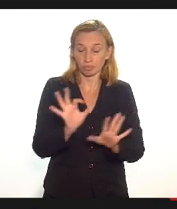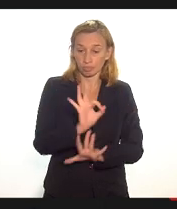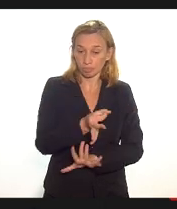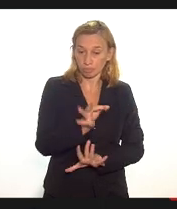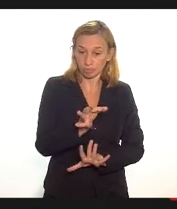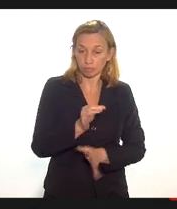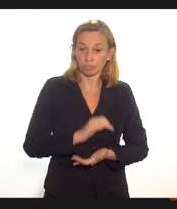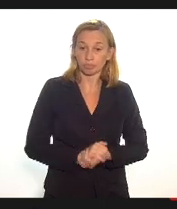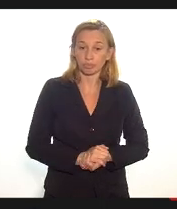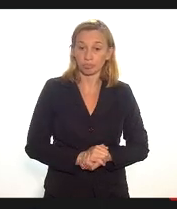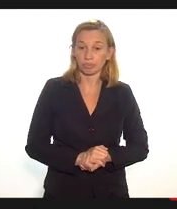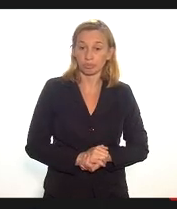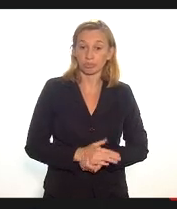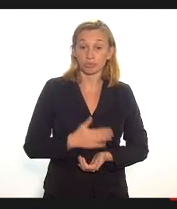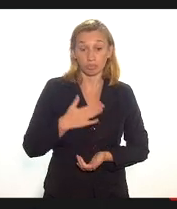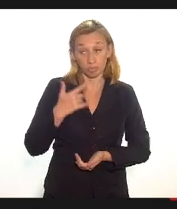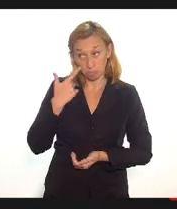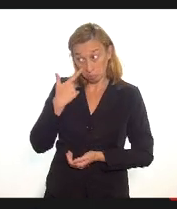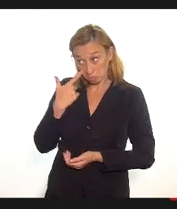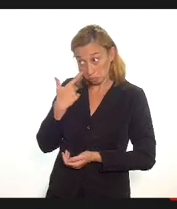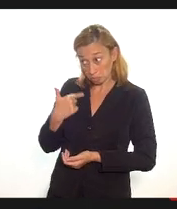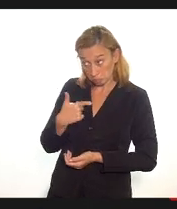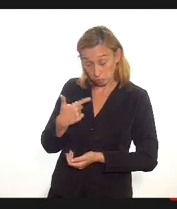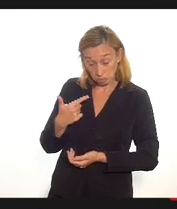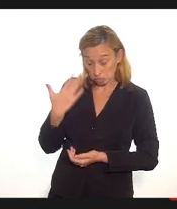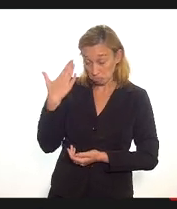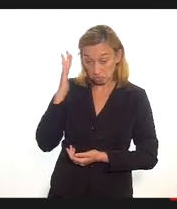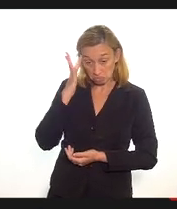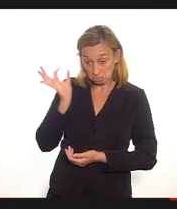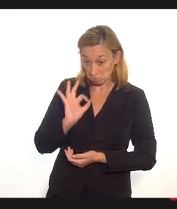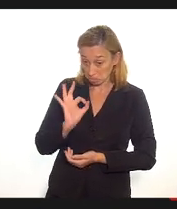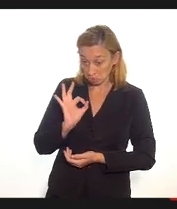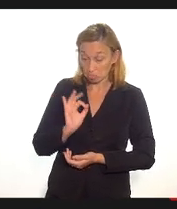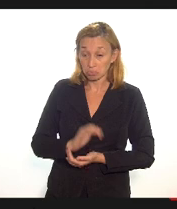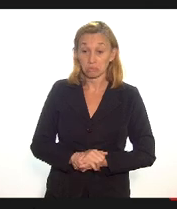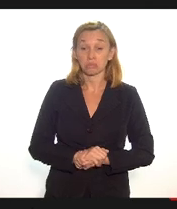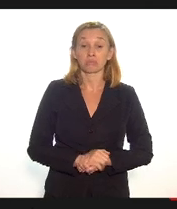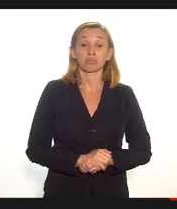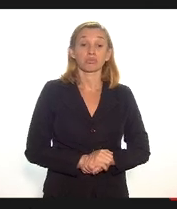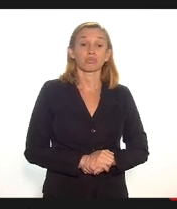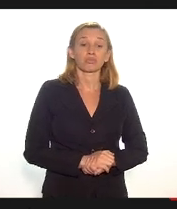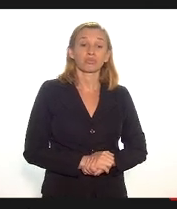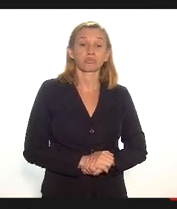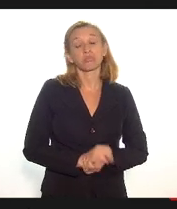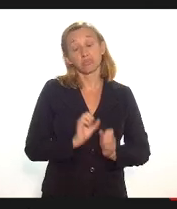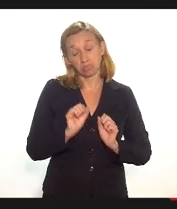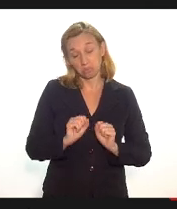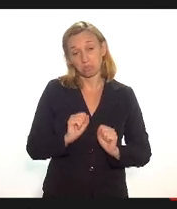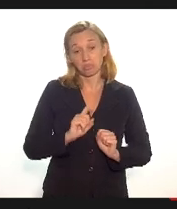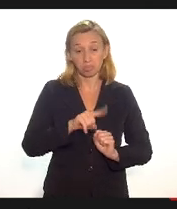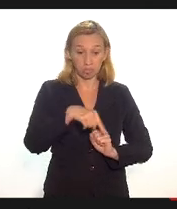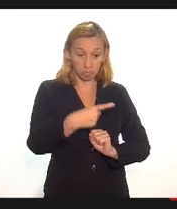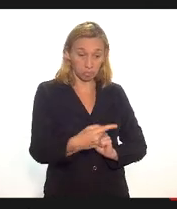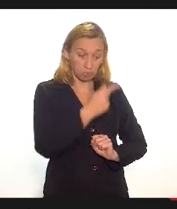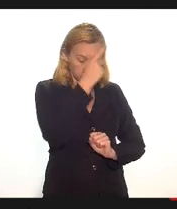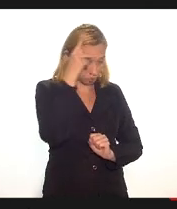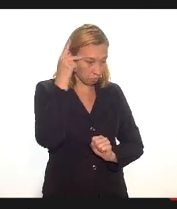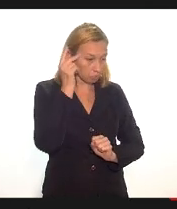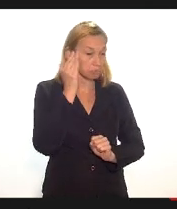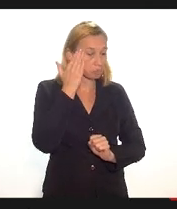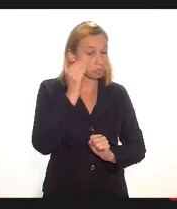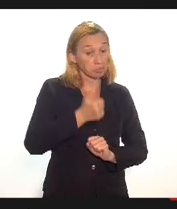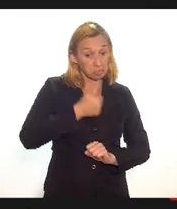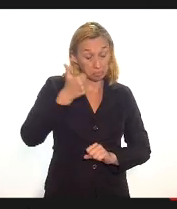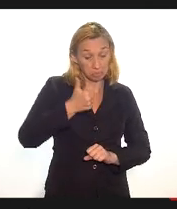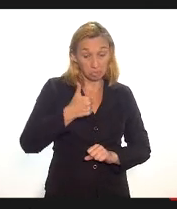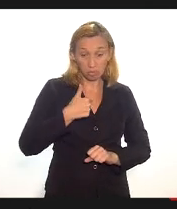suficiente, pelo menos sob o meu ponto de vista, eu não consegui entender direito, né? Pode ser que alguma outra pessoa